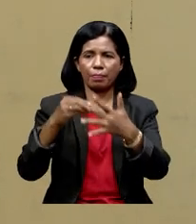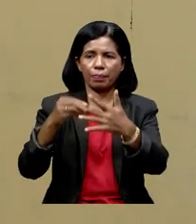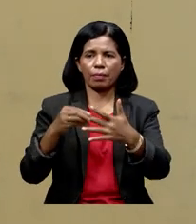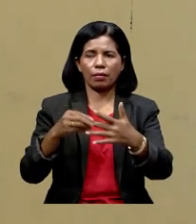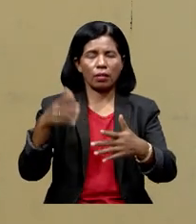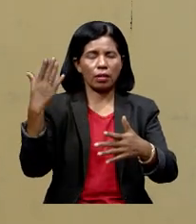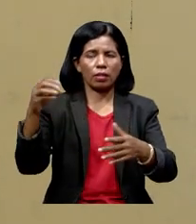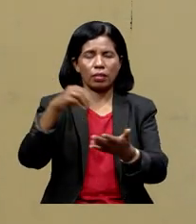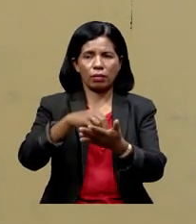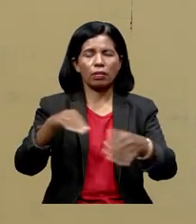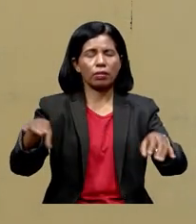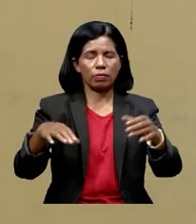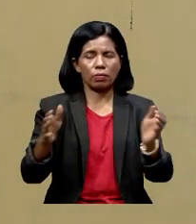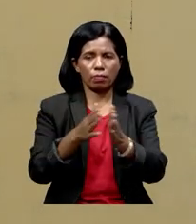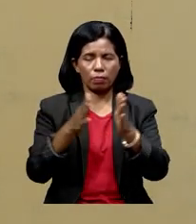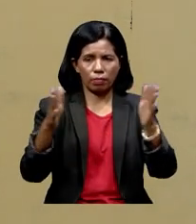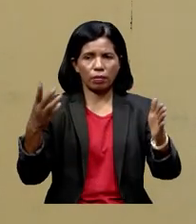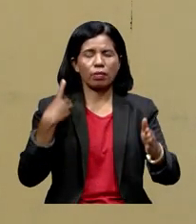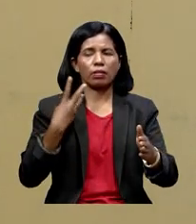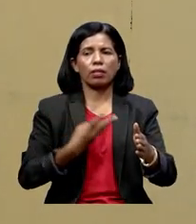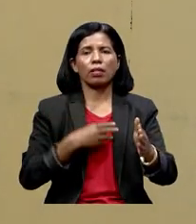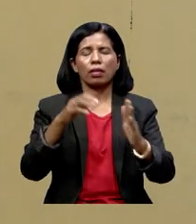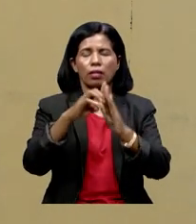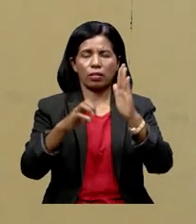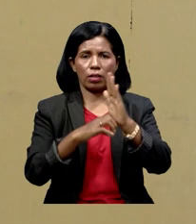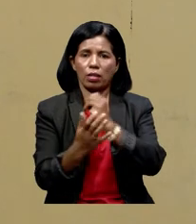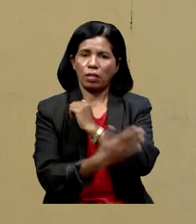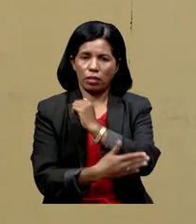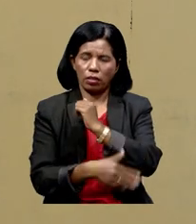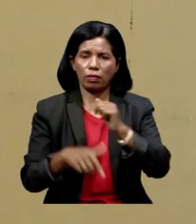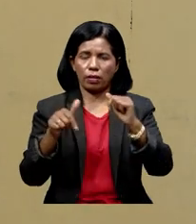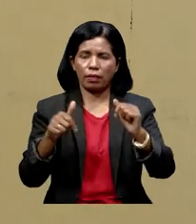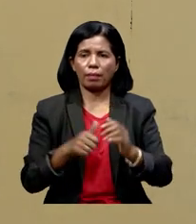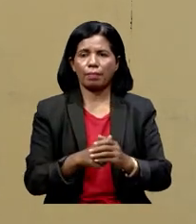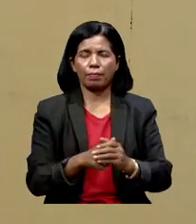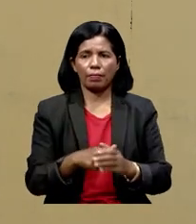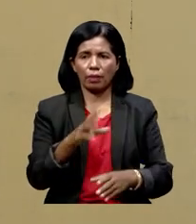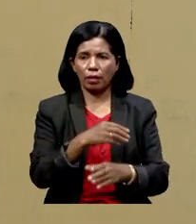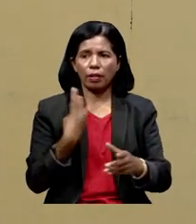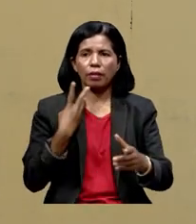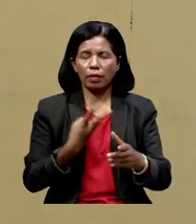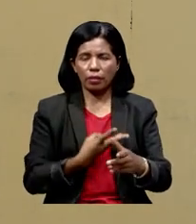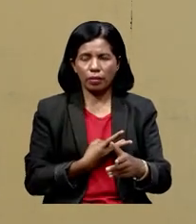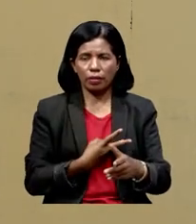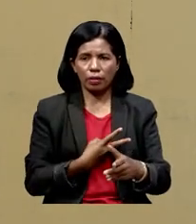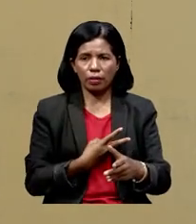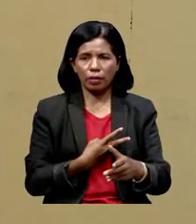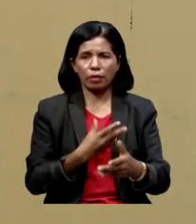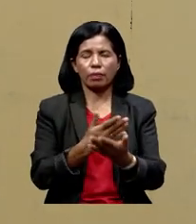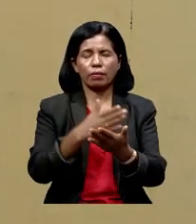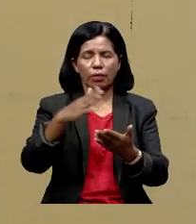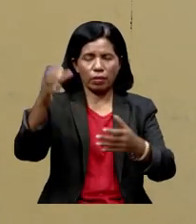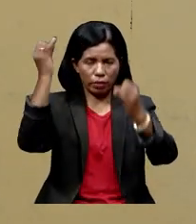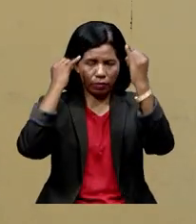reforçar também tem de estar e arreglar e arreglar e partir de sala e a